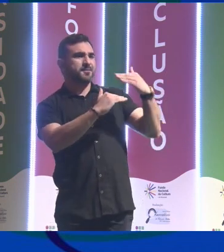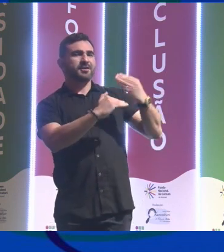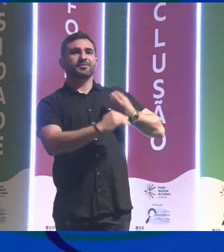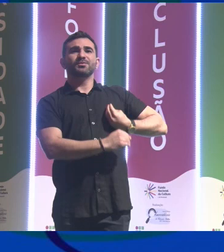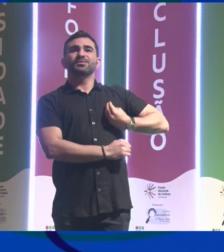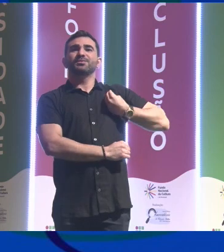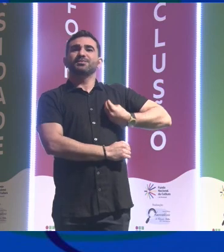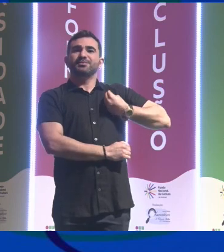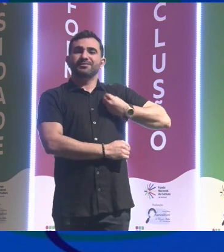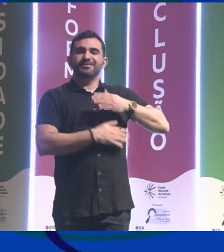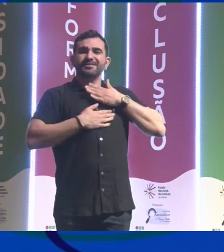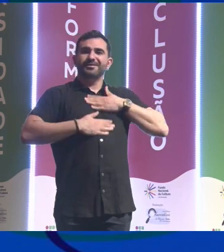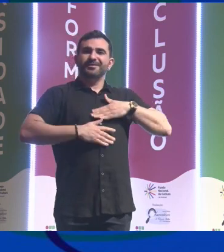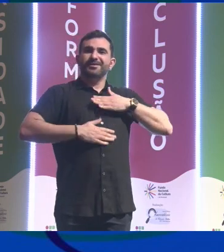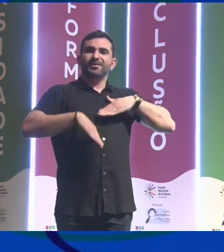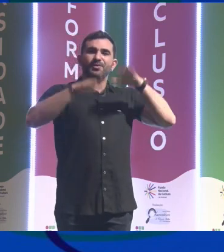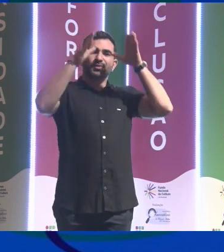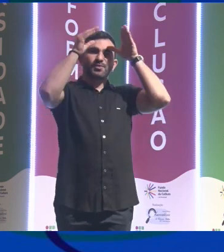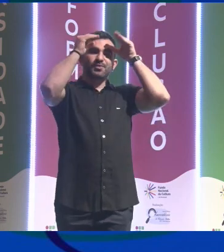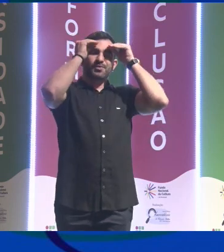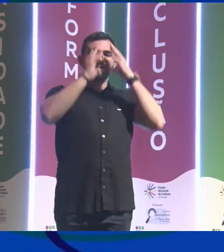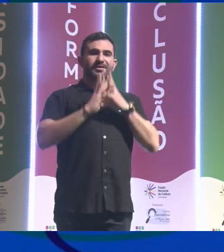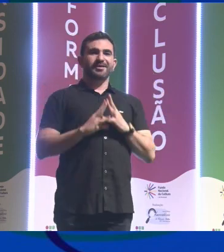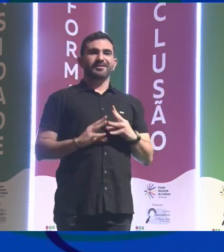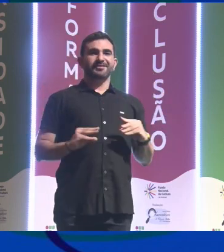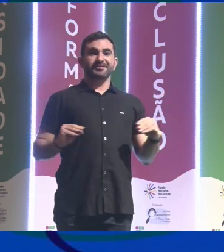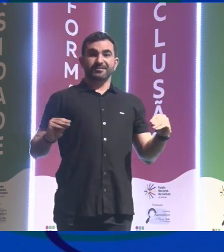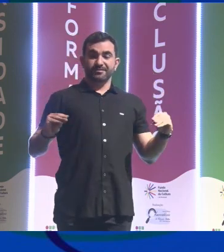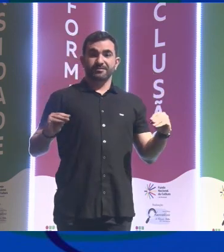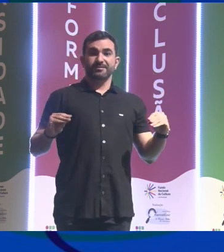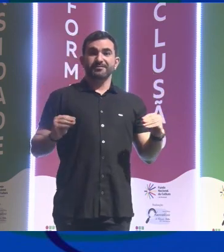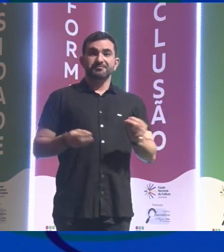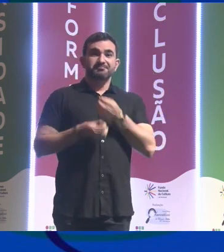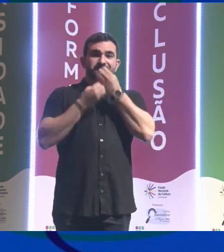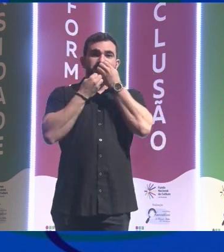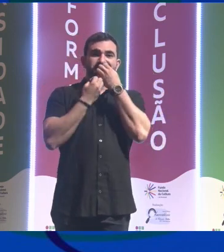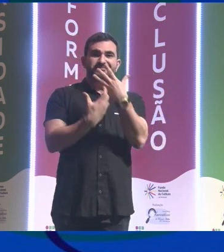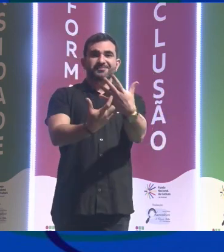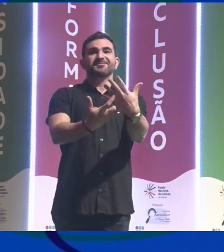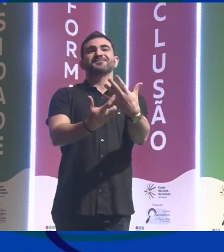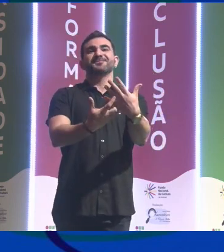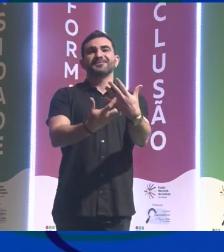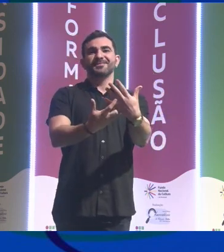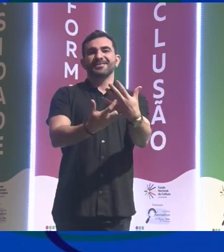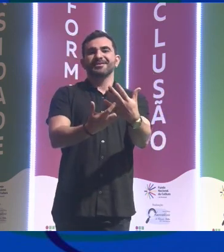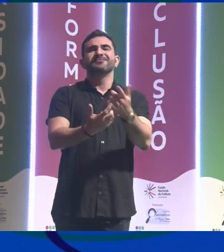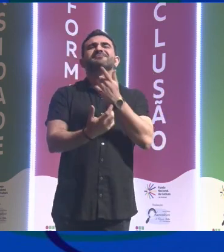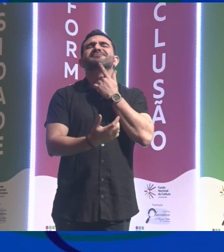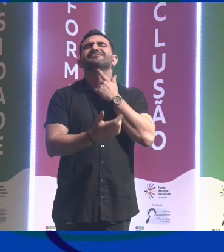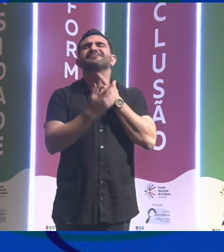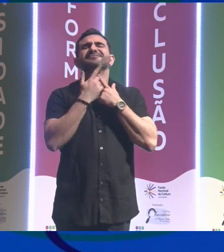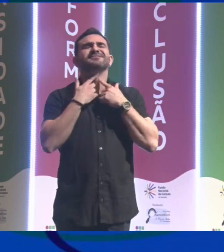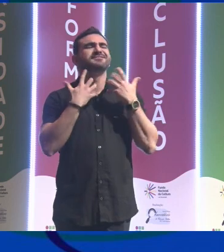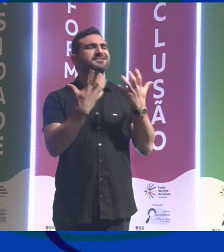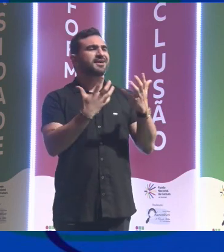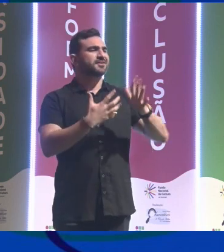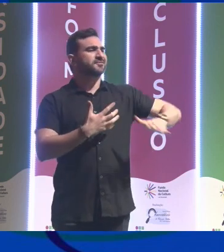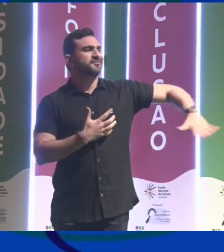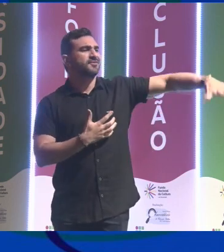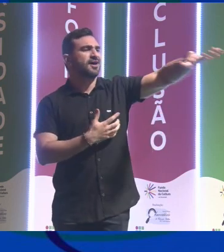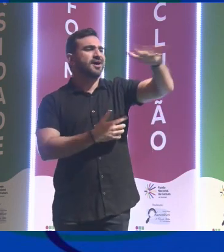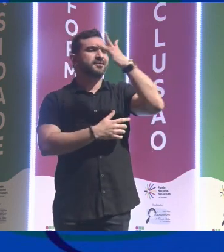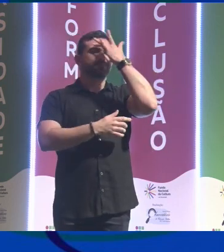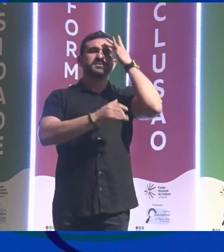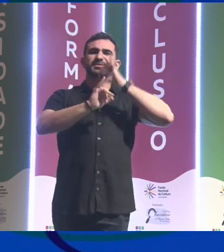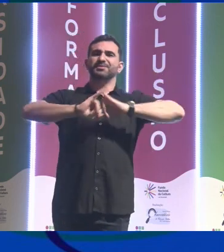vida calma e pura. Ainda bem que sempre há alguém que